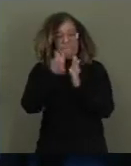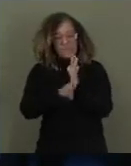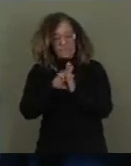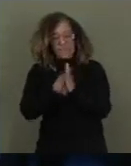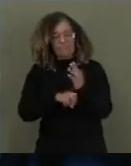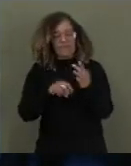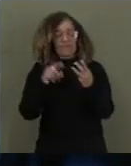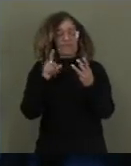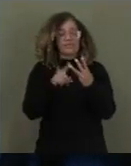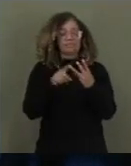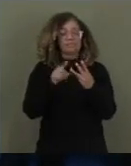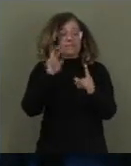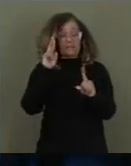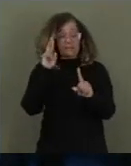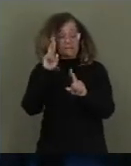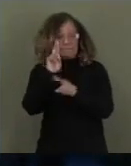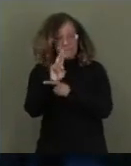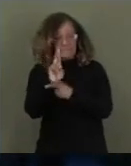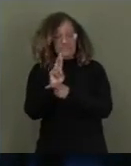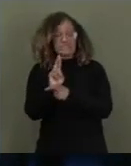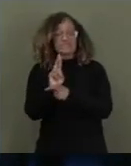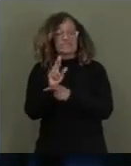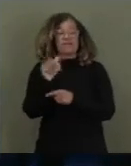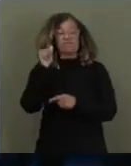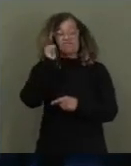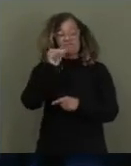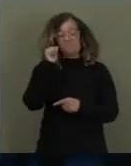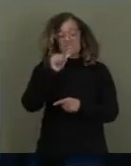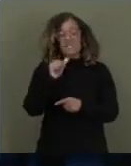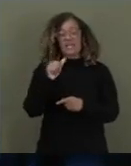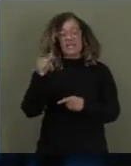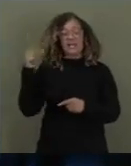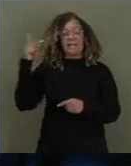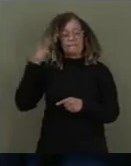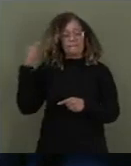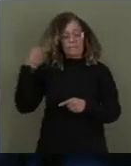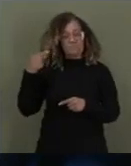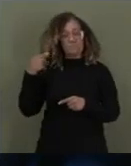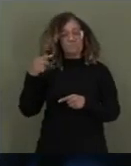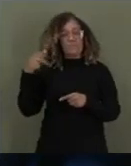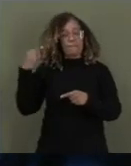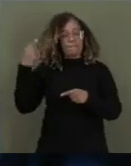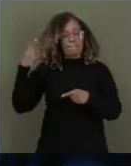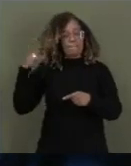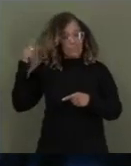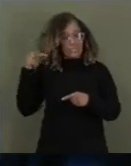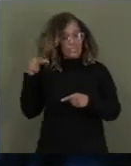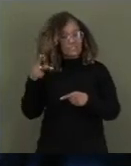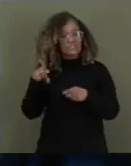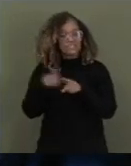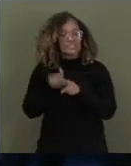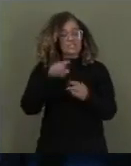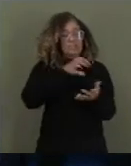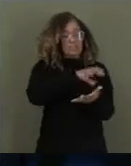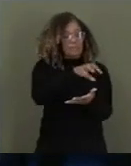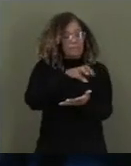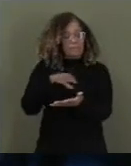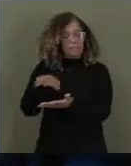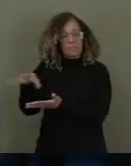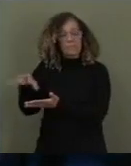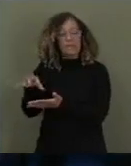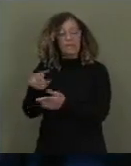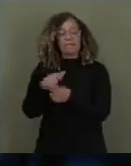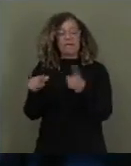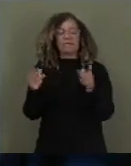representação feminina na política entre outros setores ainda estamos longe ideal falta-nos